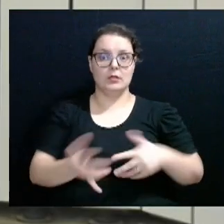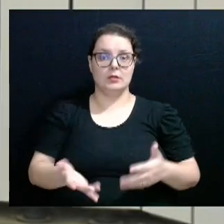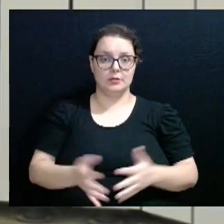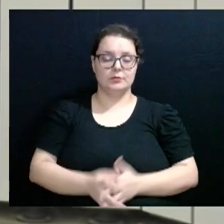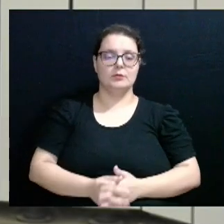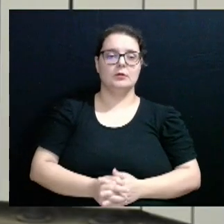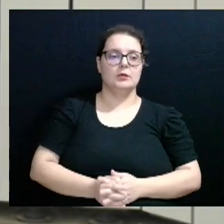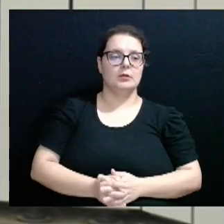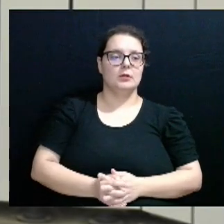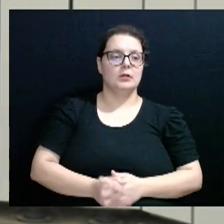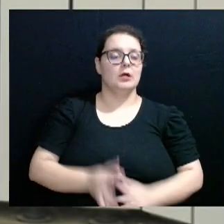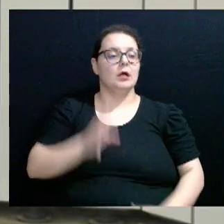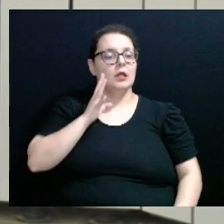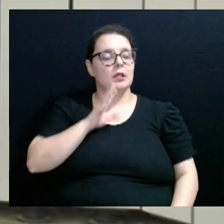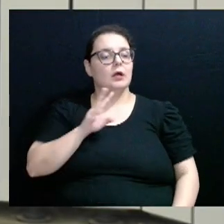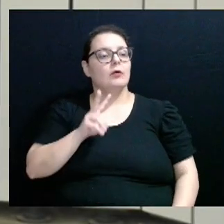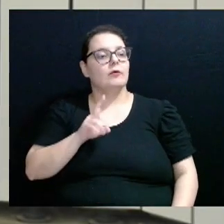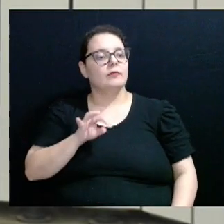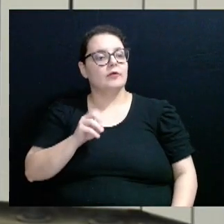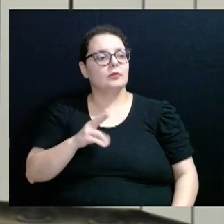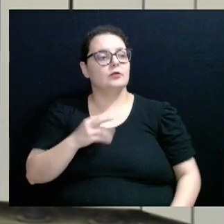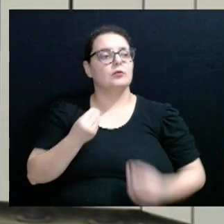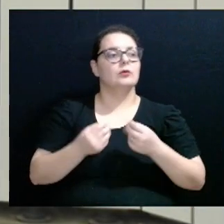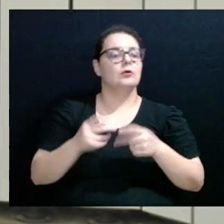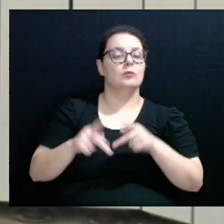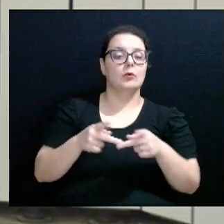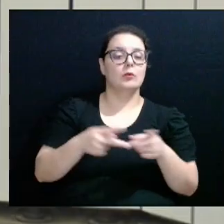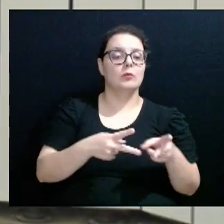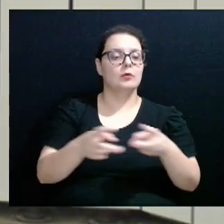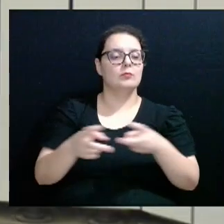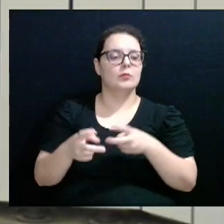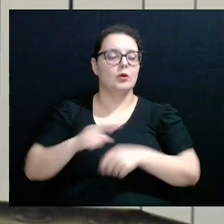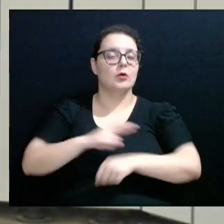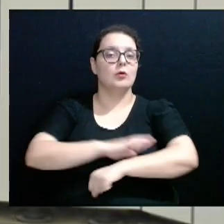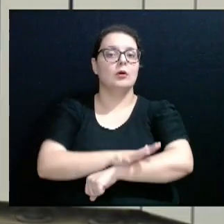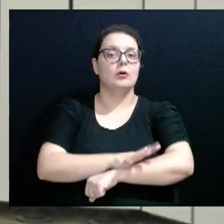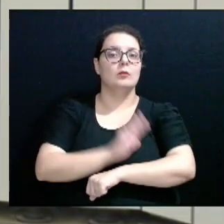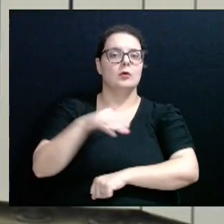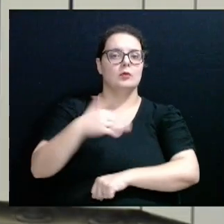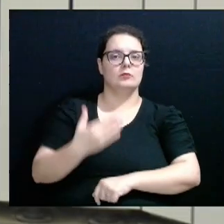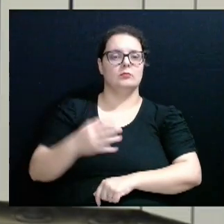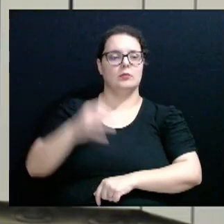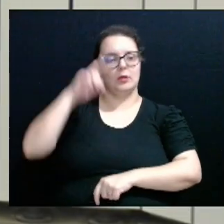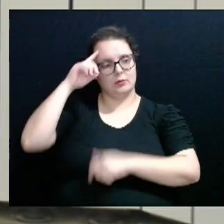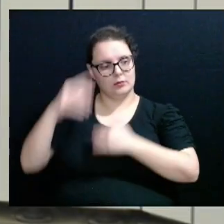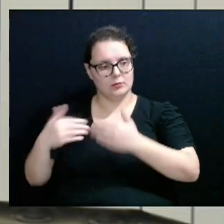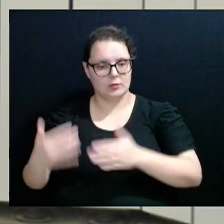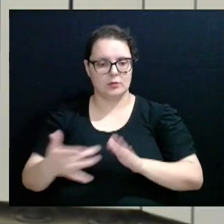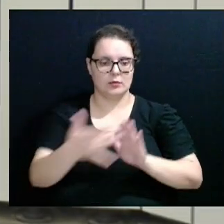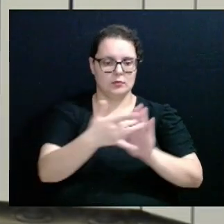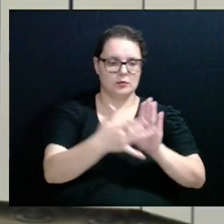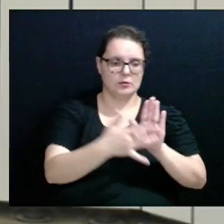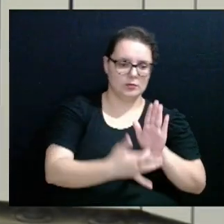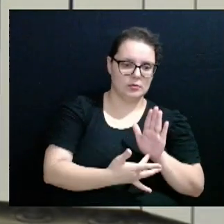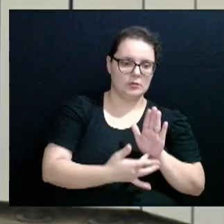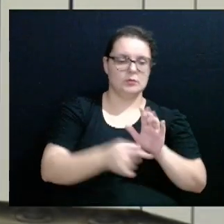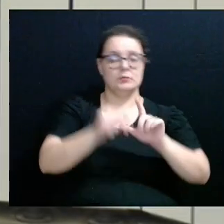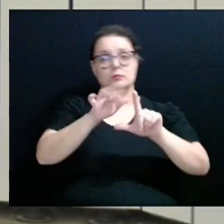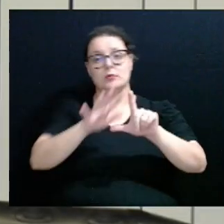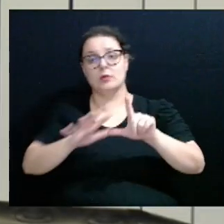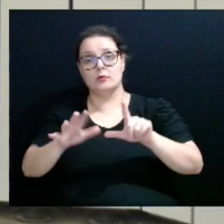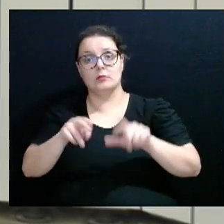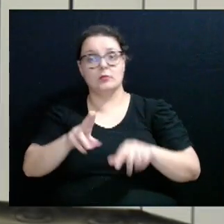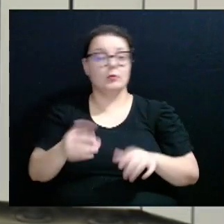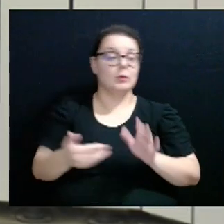como que o público pode perceber o racismo quando ele está presente nas pautas, nas imagens ou até mesmo na escolha